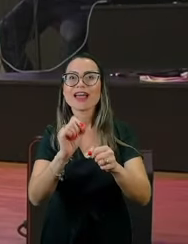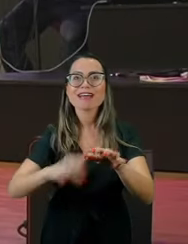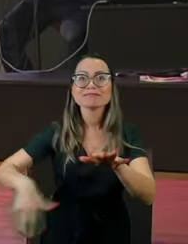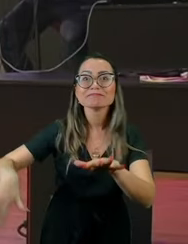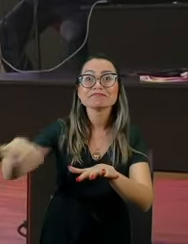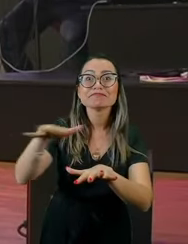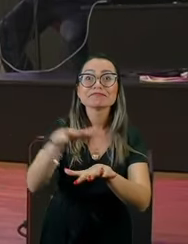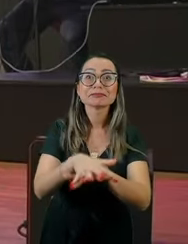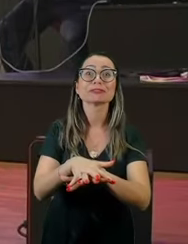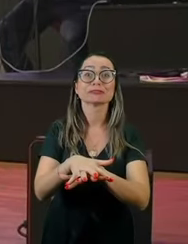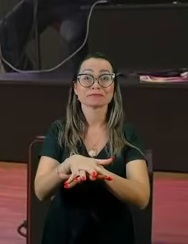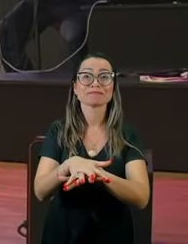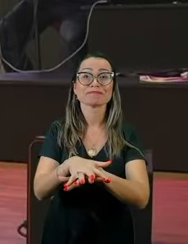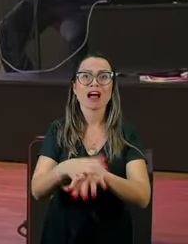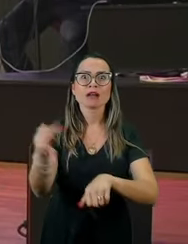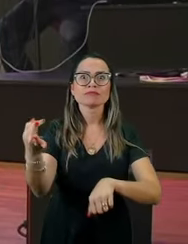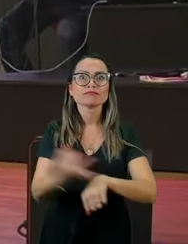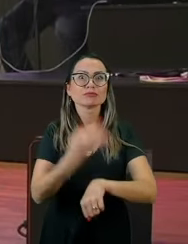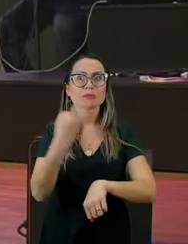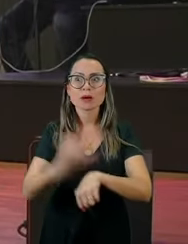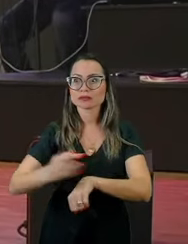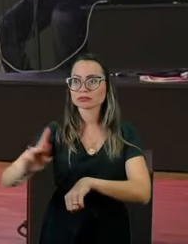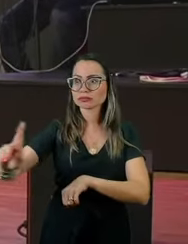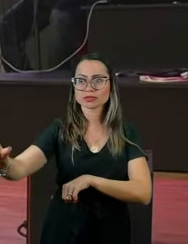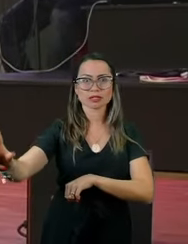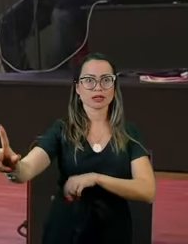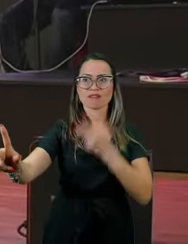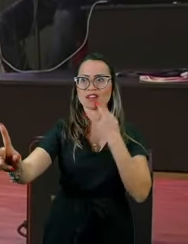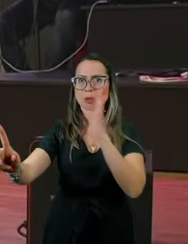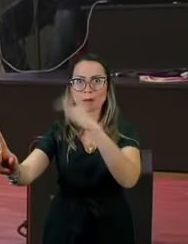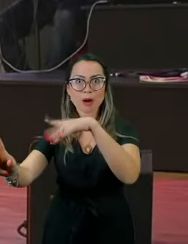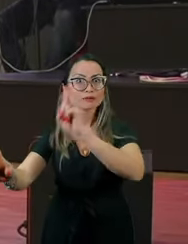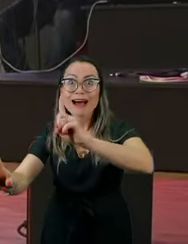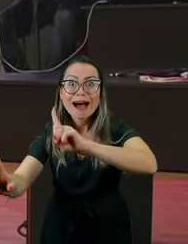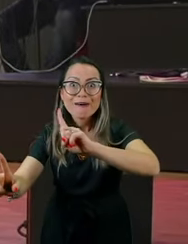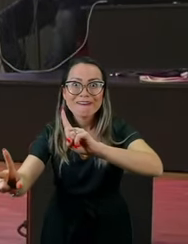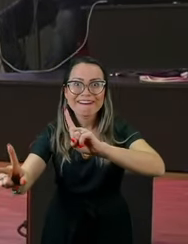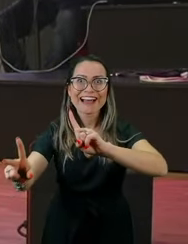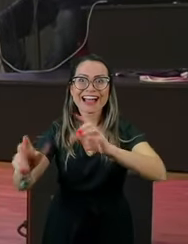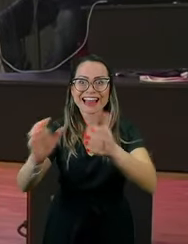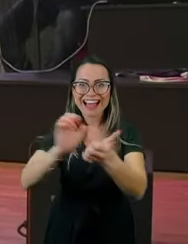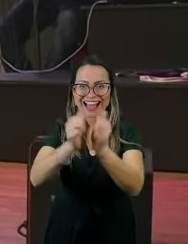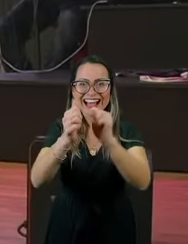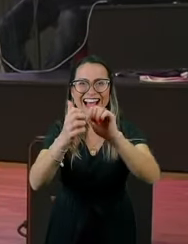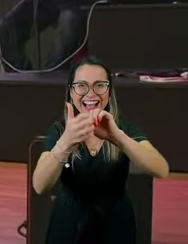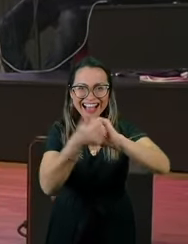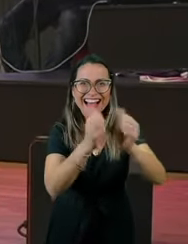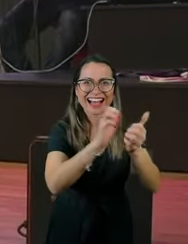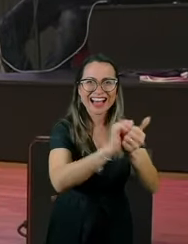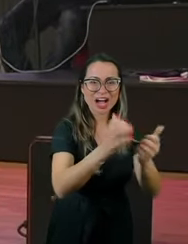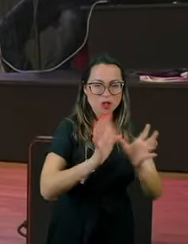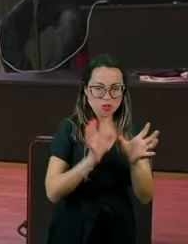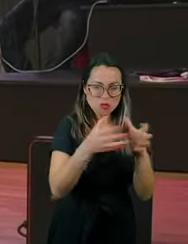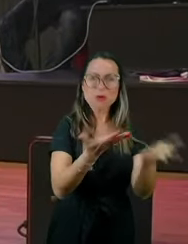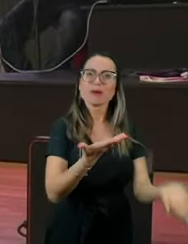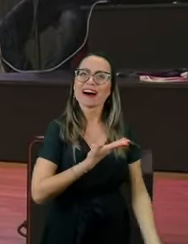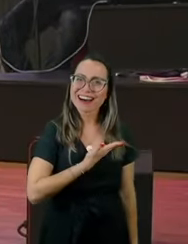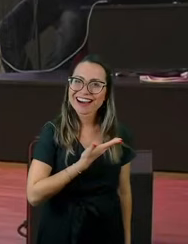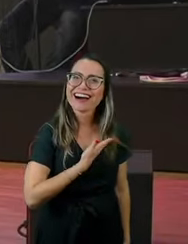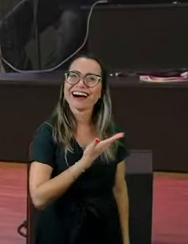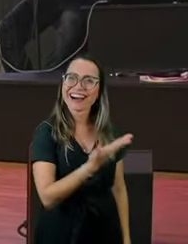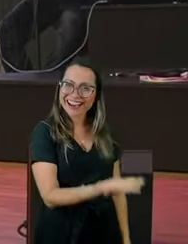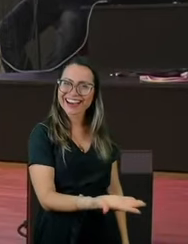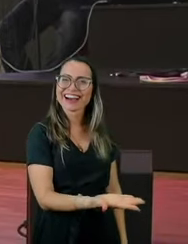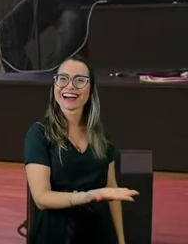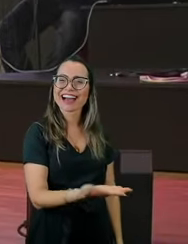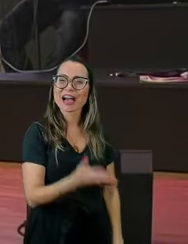Elas não precisam estar o tempo todo pegando a diferença de uma e falando mal, mas ela consegue ser uma adaptadora num grupo de amigas.